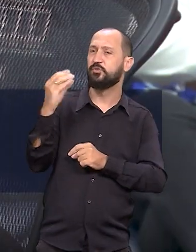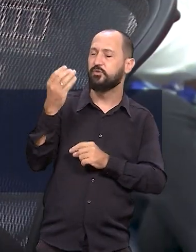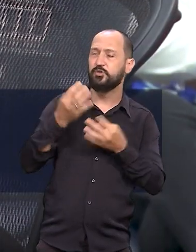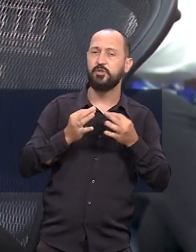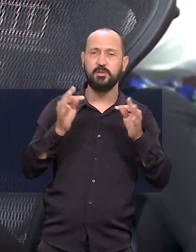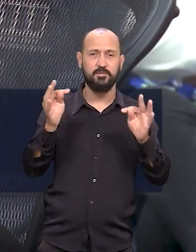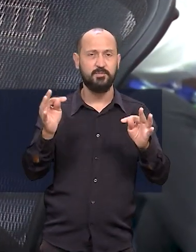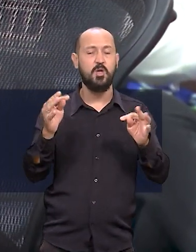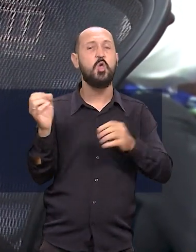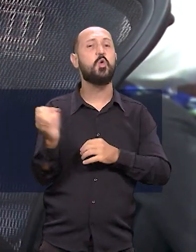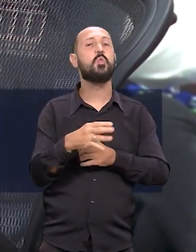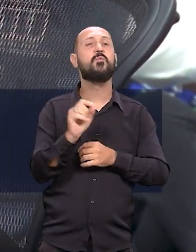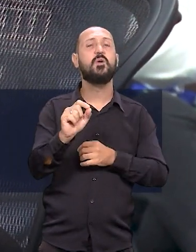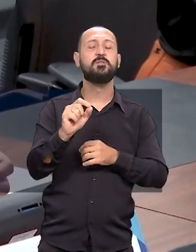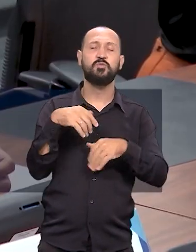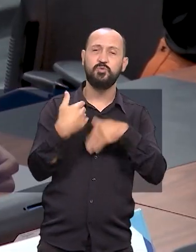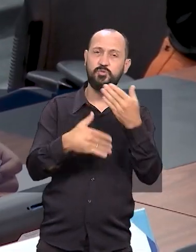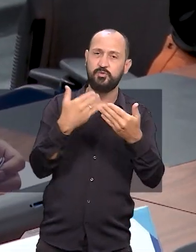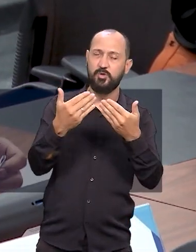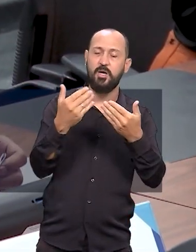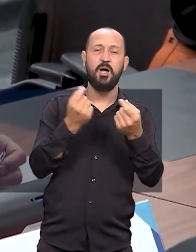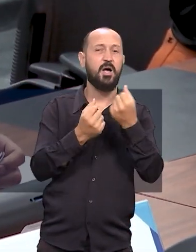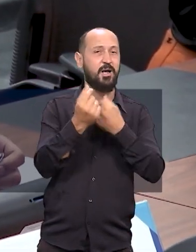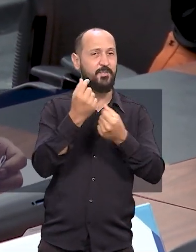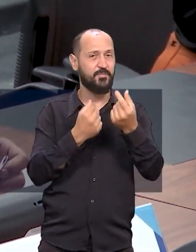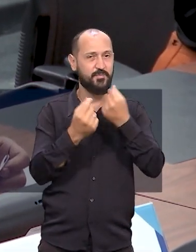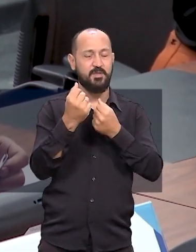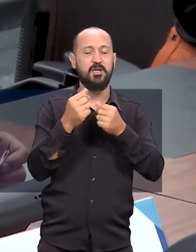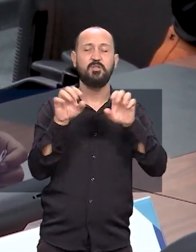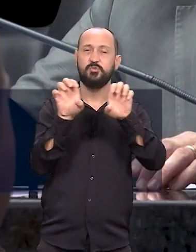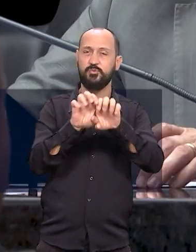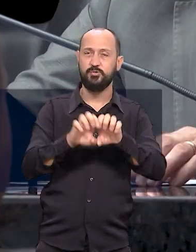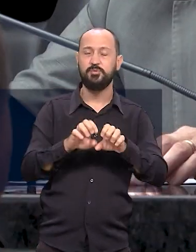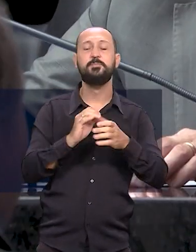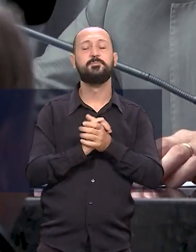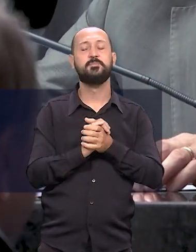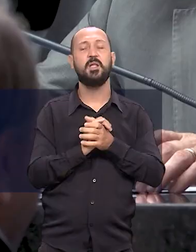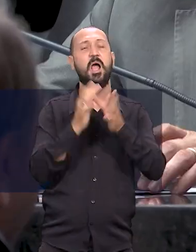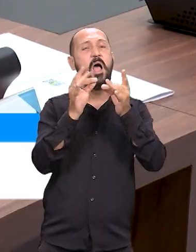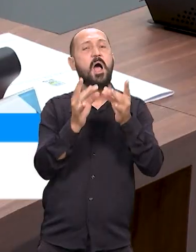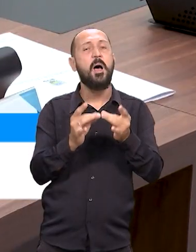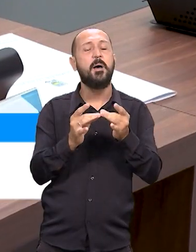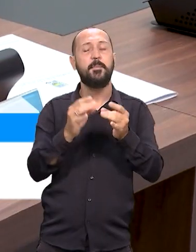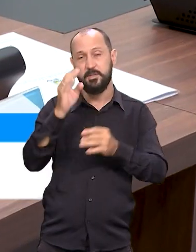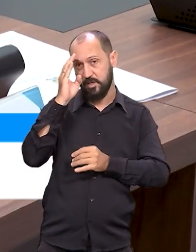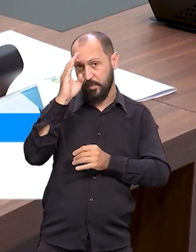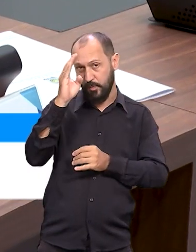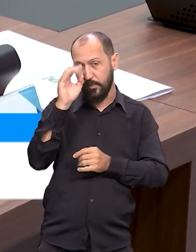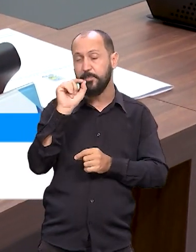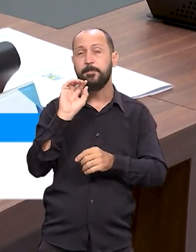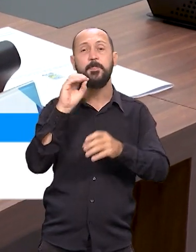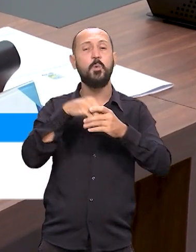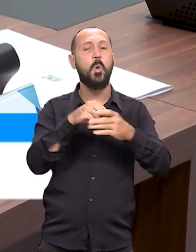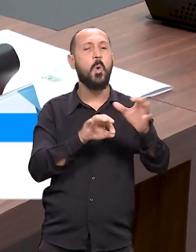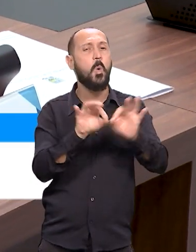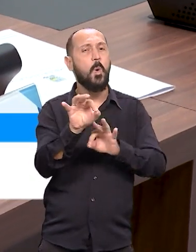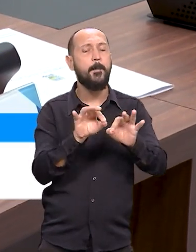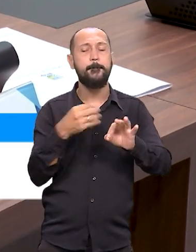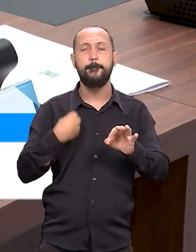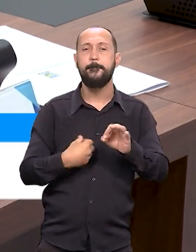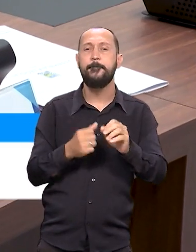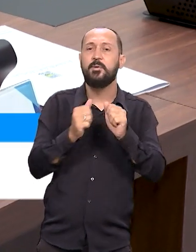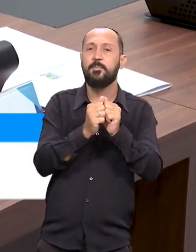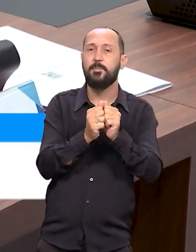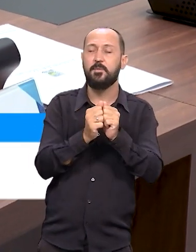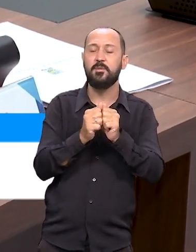educação, ciência, tecnologia, inovação e desenvolvimento econômico e de infraestrutura. Os elementos dessas prioridades